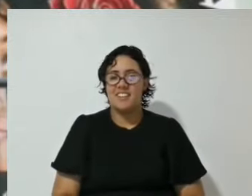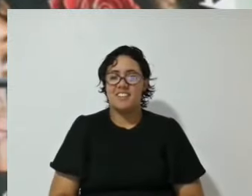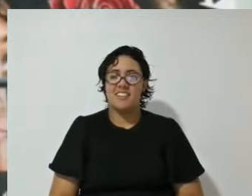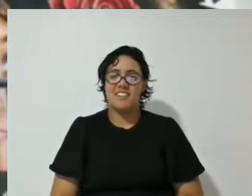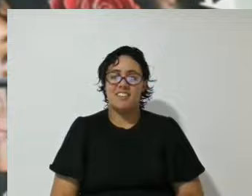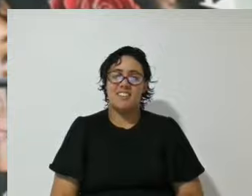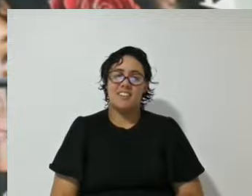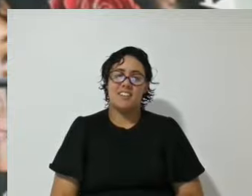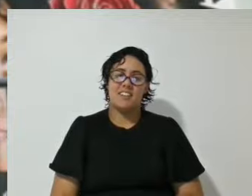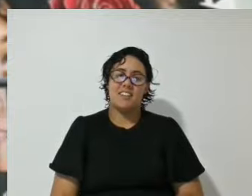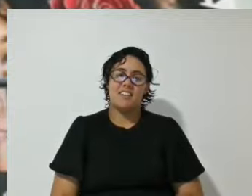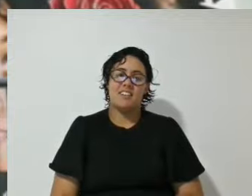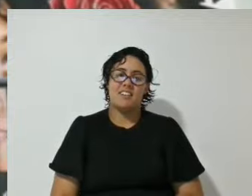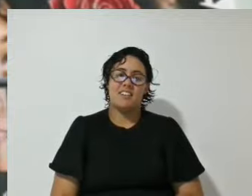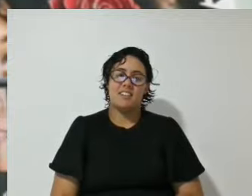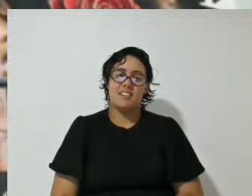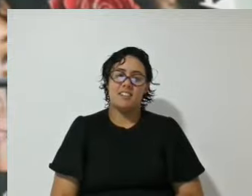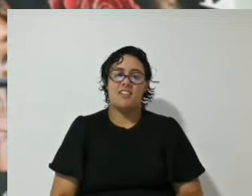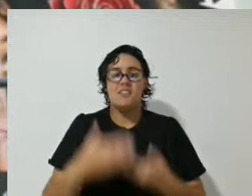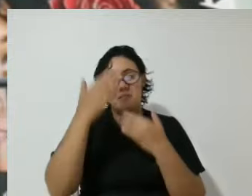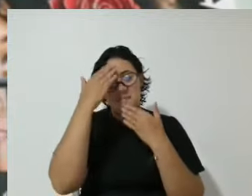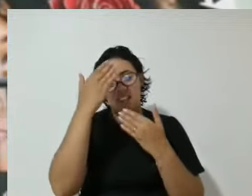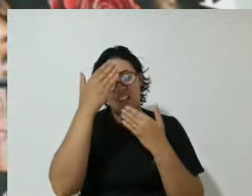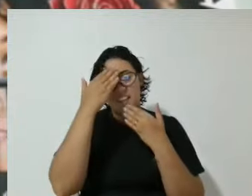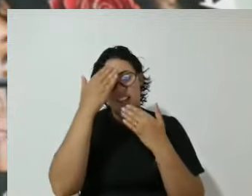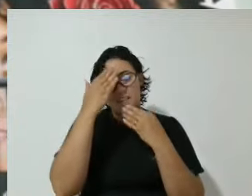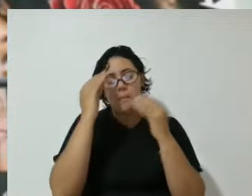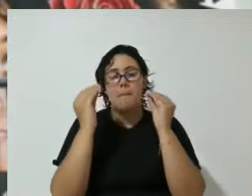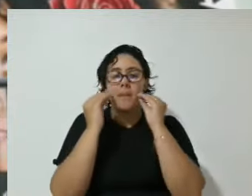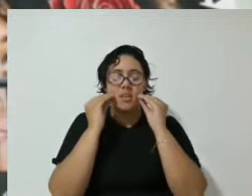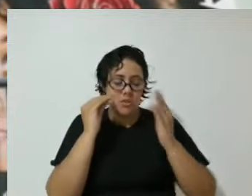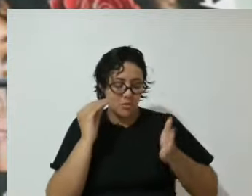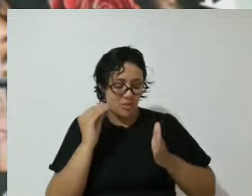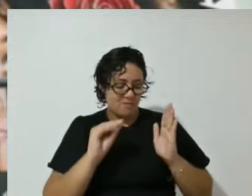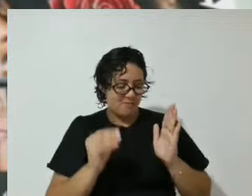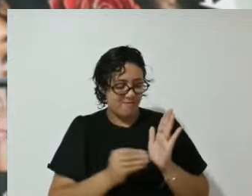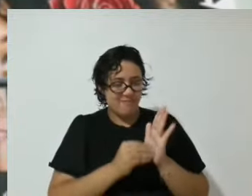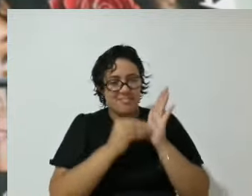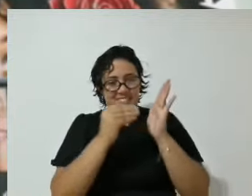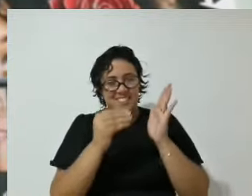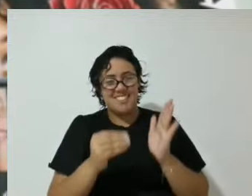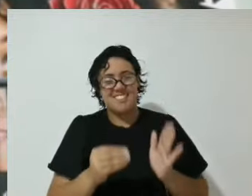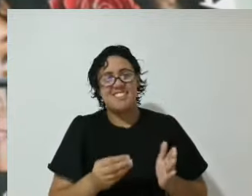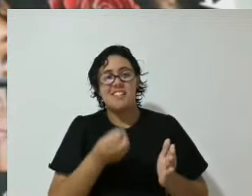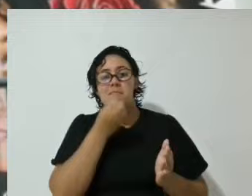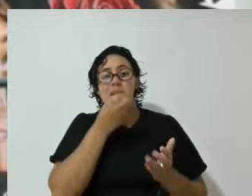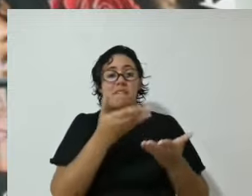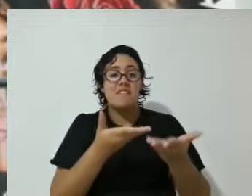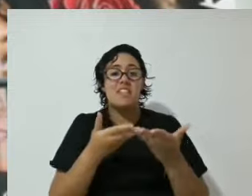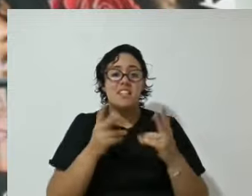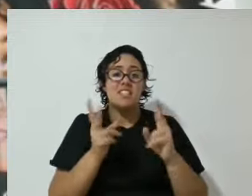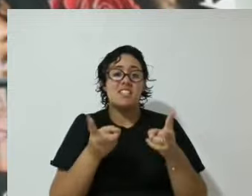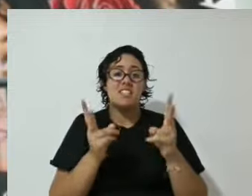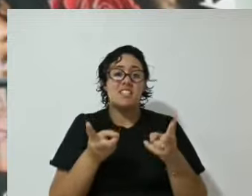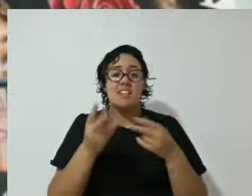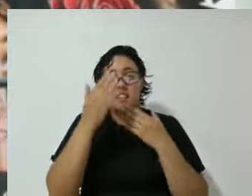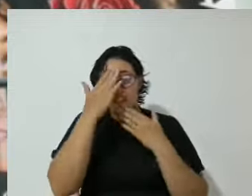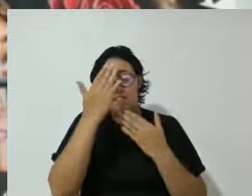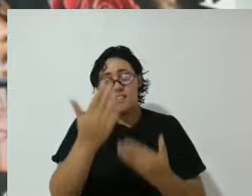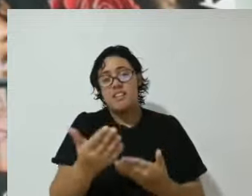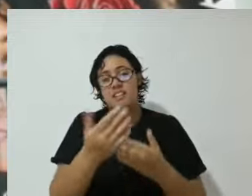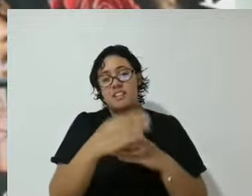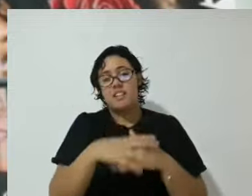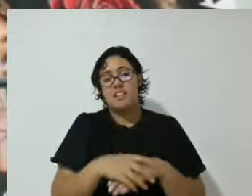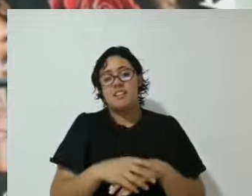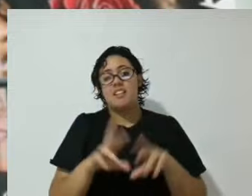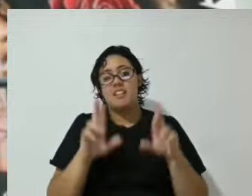Super a pena. Agradecer, Obrigada, querida. beijo no seu coração, seja sempre muito Um beijo, querida. bem-vinda ao nosso Espero te espaço,